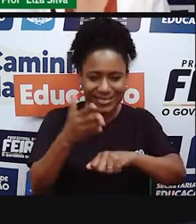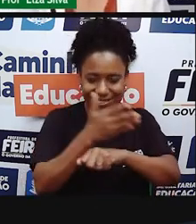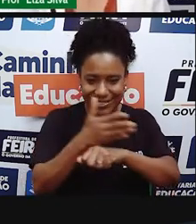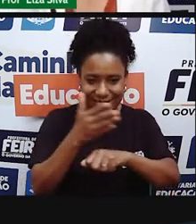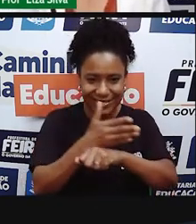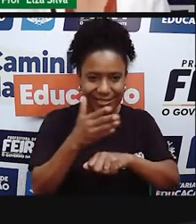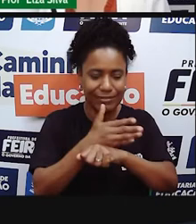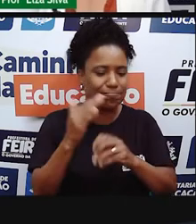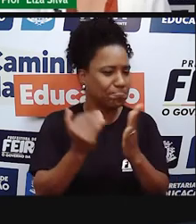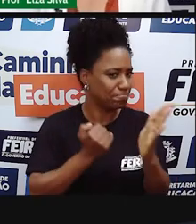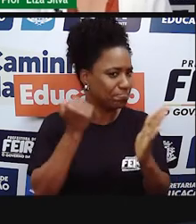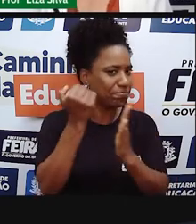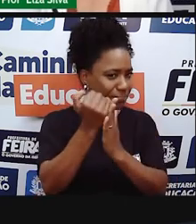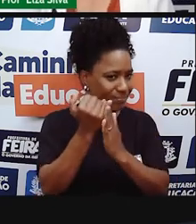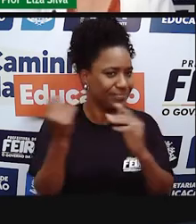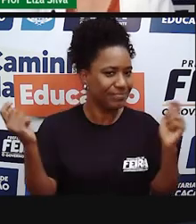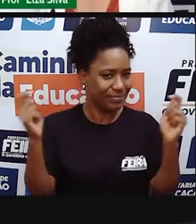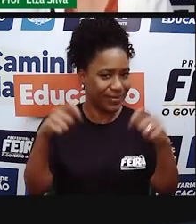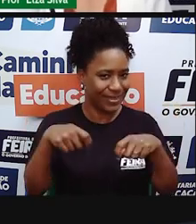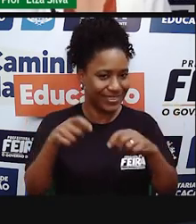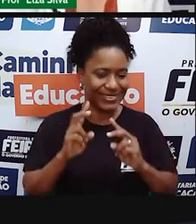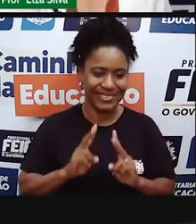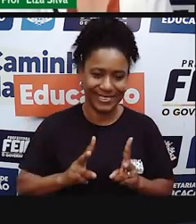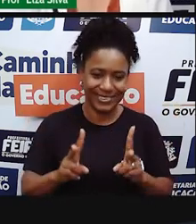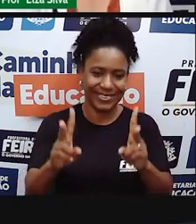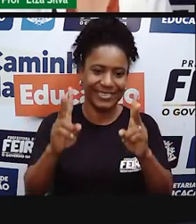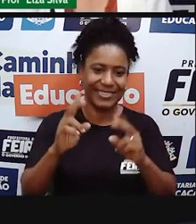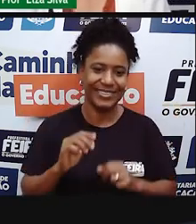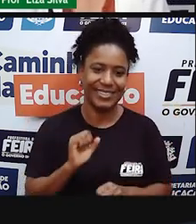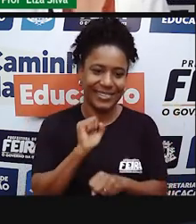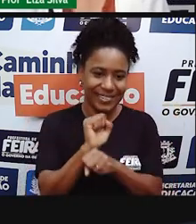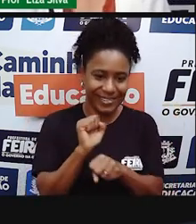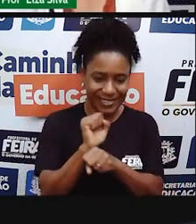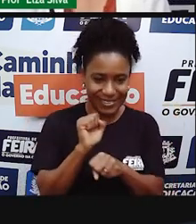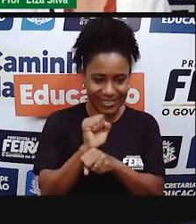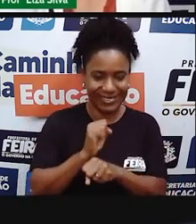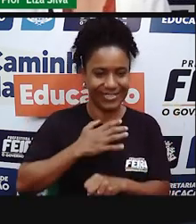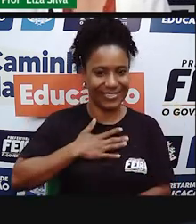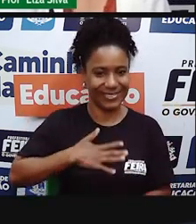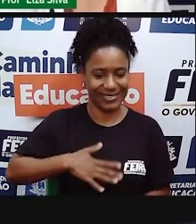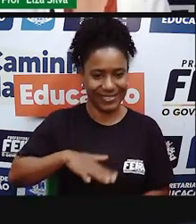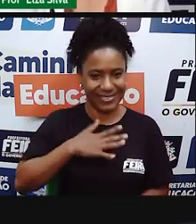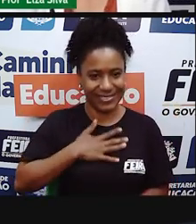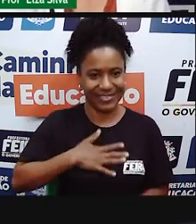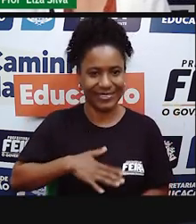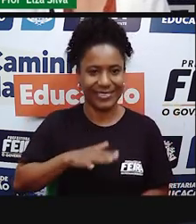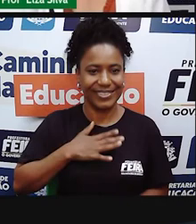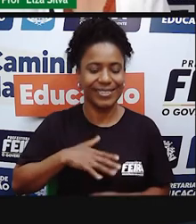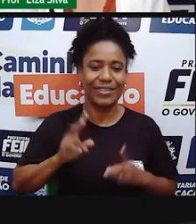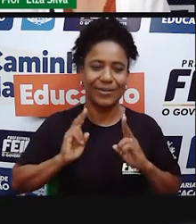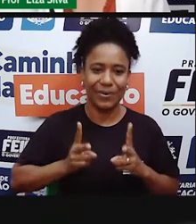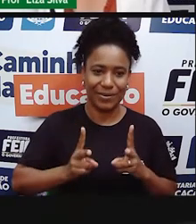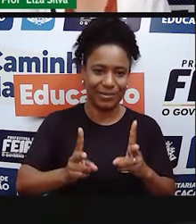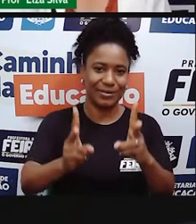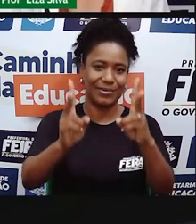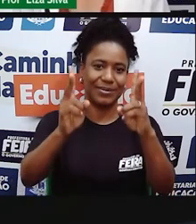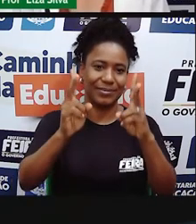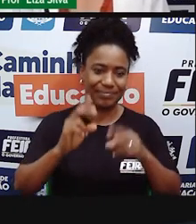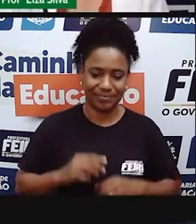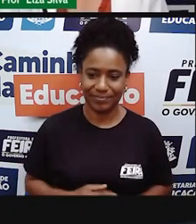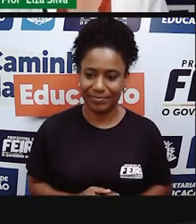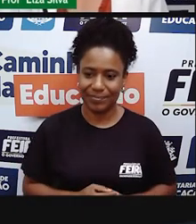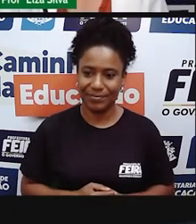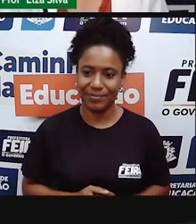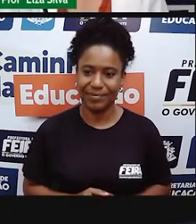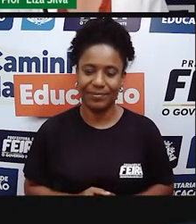essa atividade. Just a moment, please. Só um minutinho, por favor, para nós darmos continuidade à nossa aula.